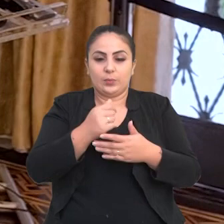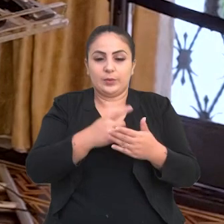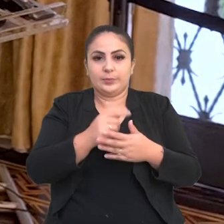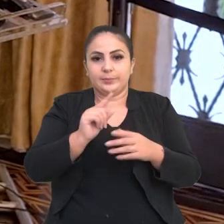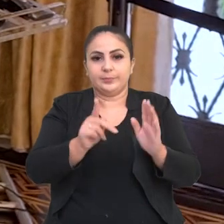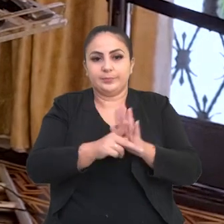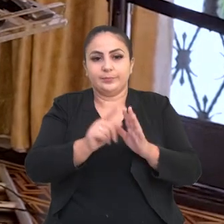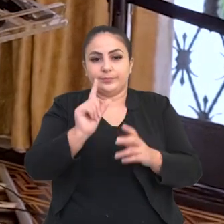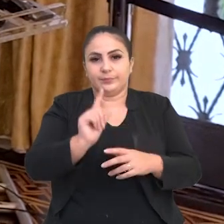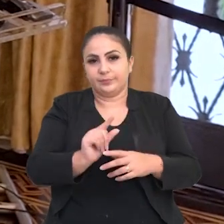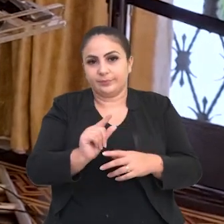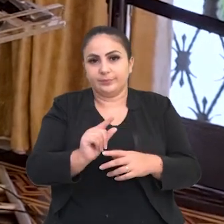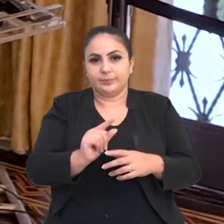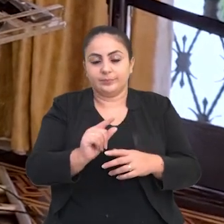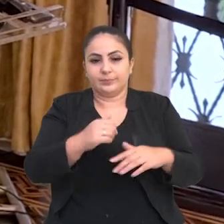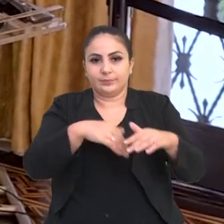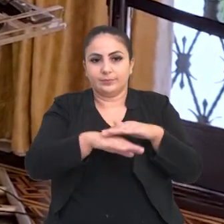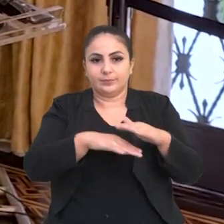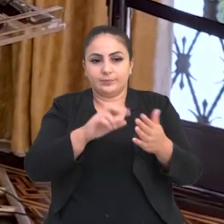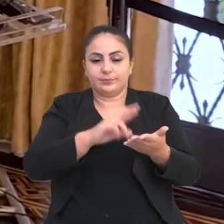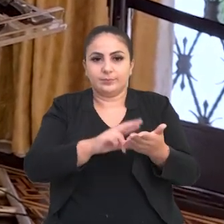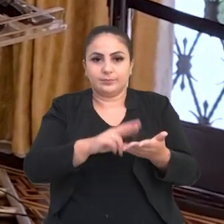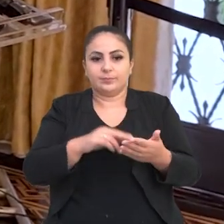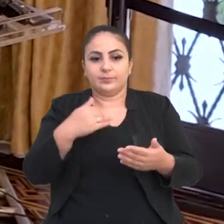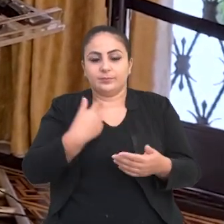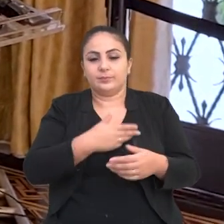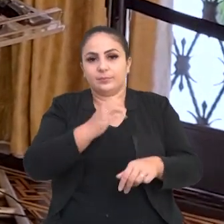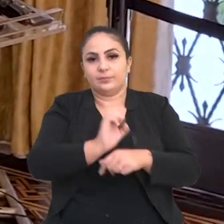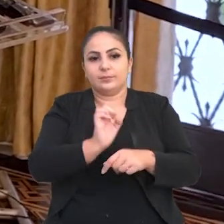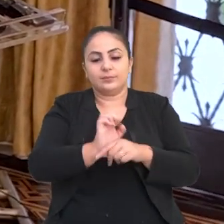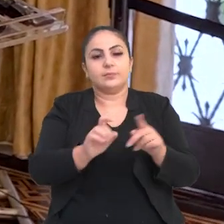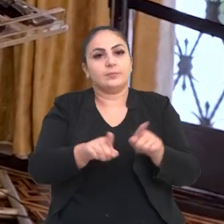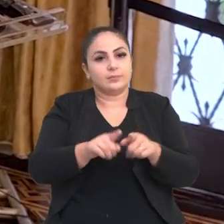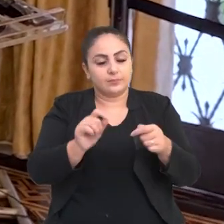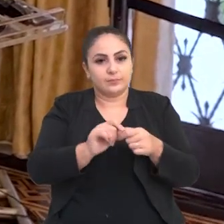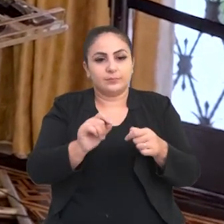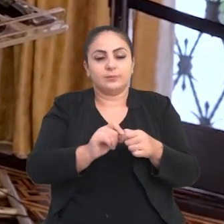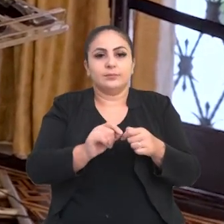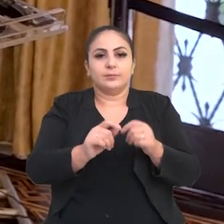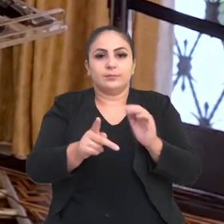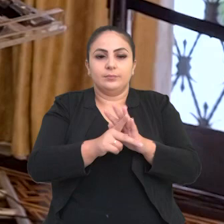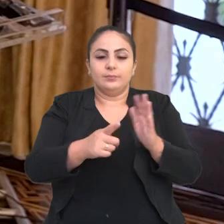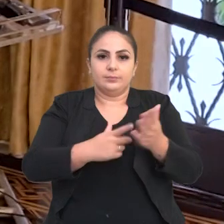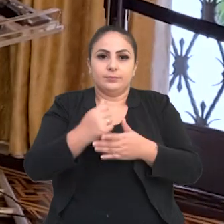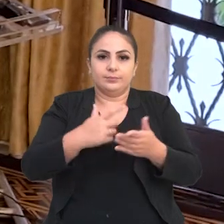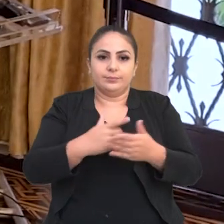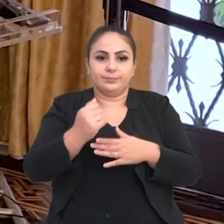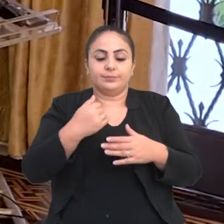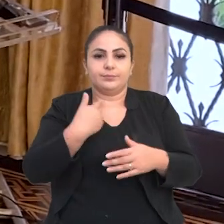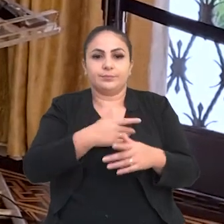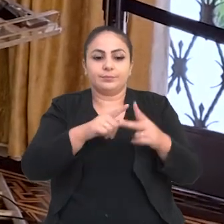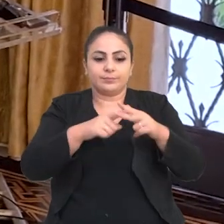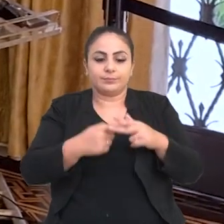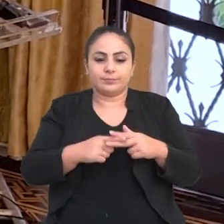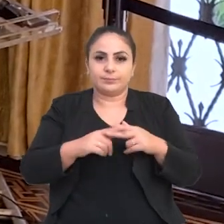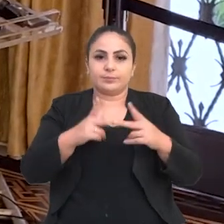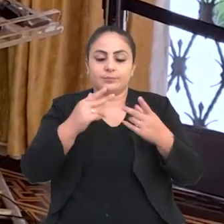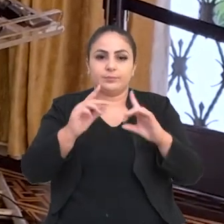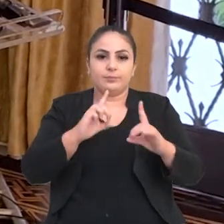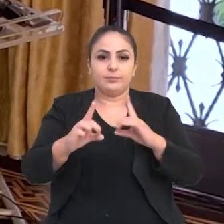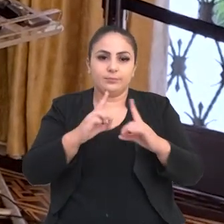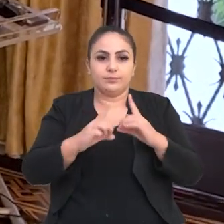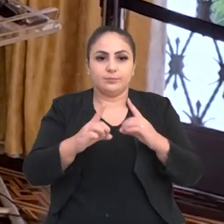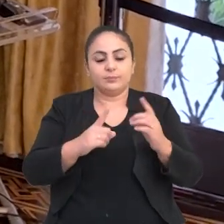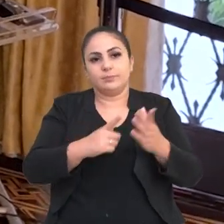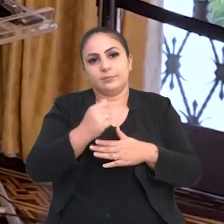compras para pequeno estoque regulador, e cada um dos nossos estados também está fazendo as suas próprias aquisições. O que ajustamos é